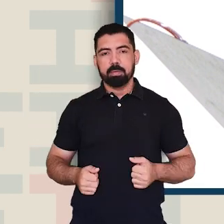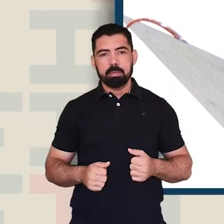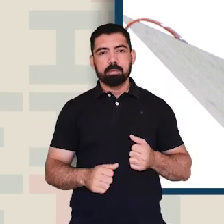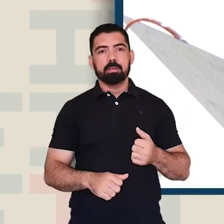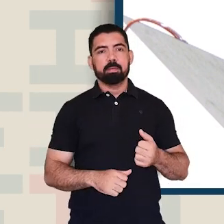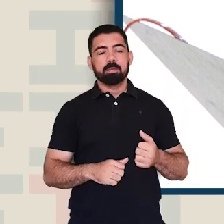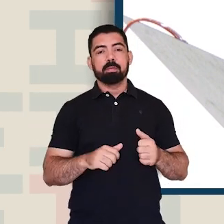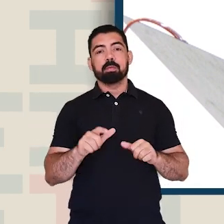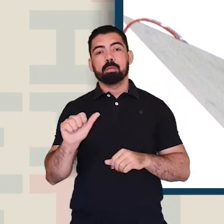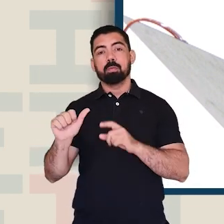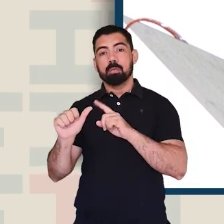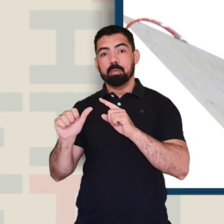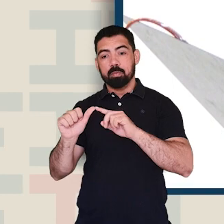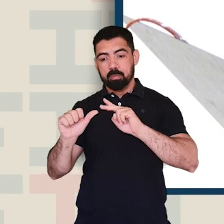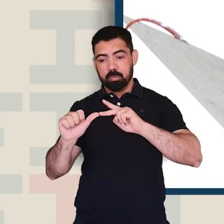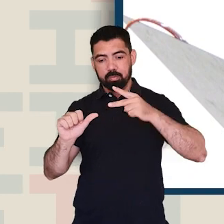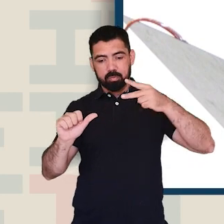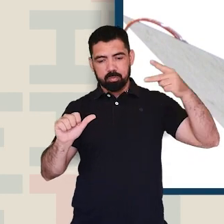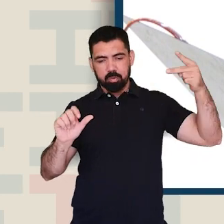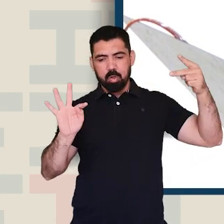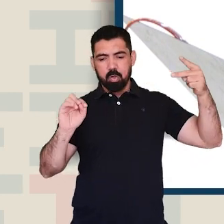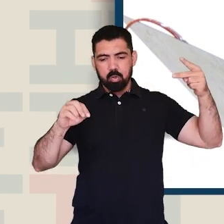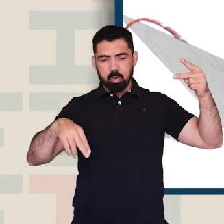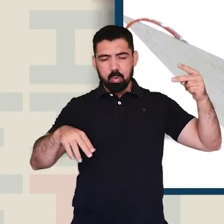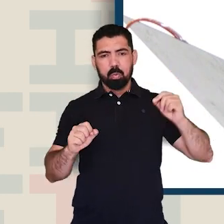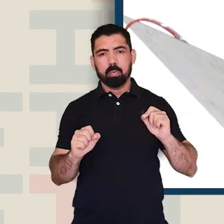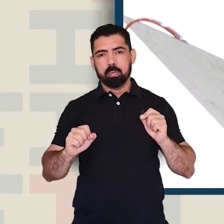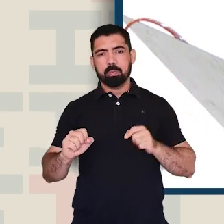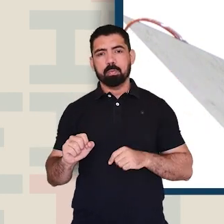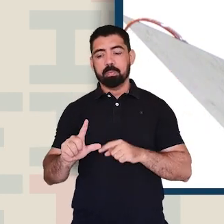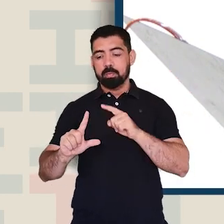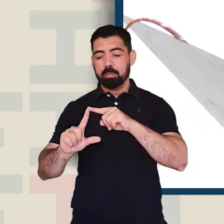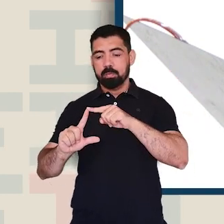escala de tons inteiros, você tem a escala